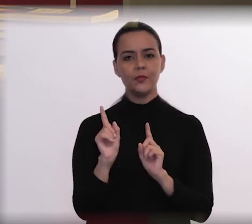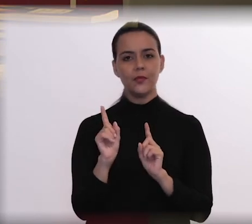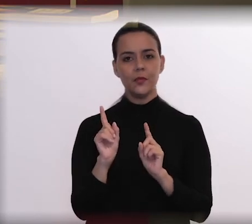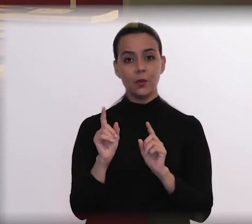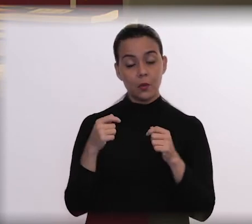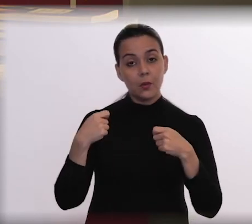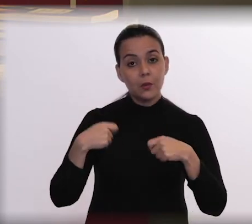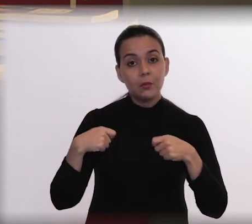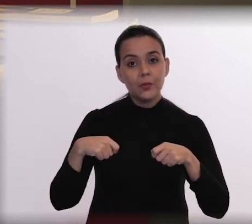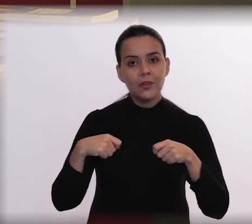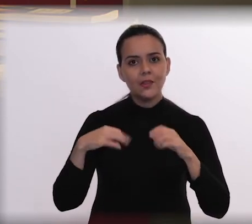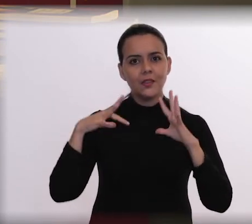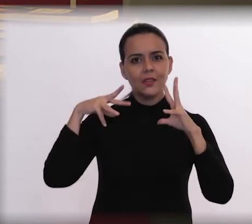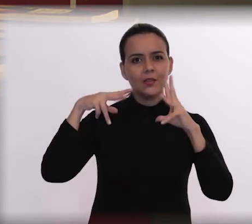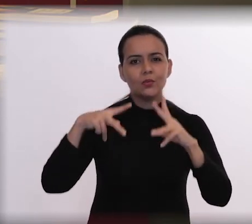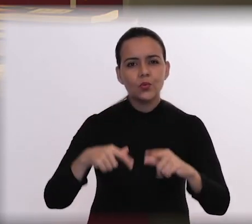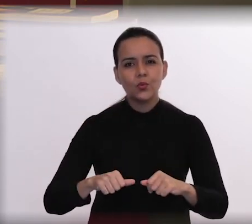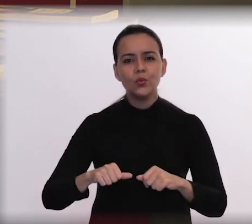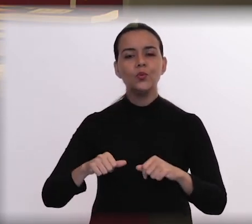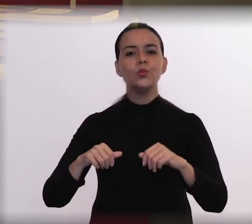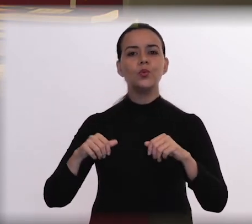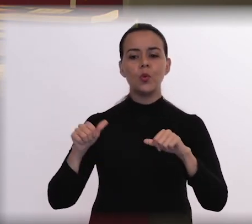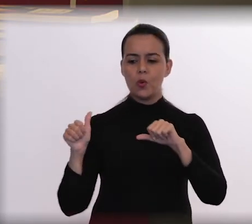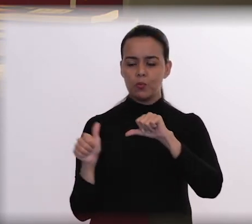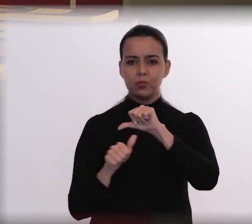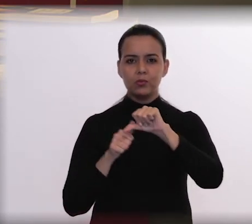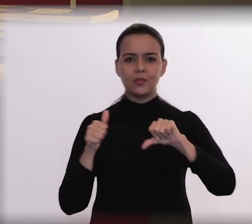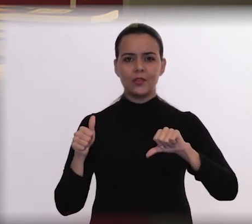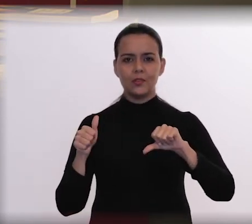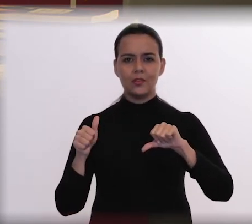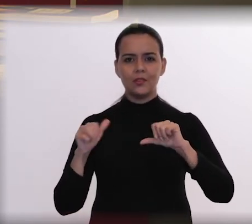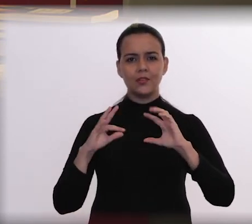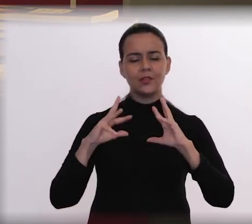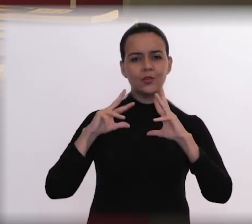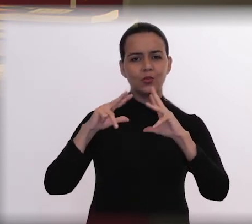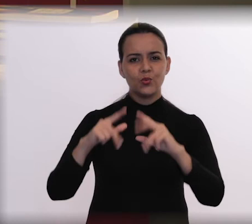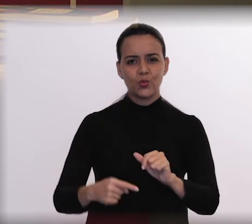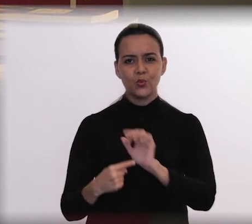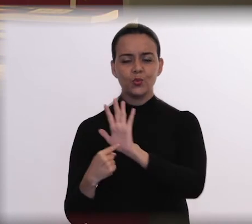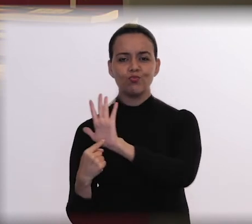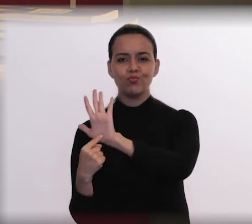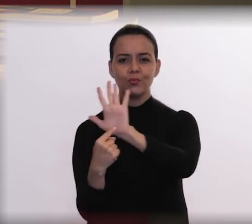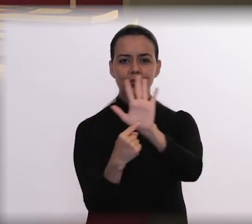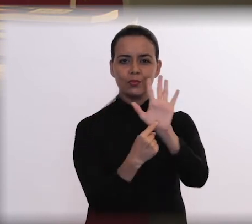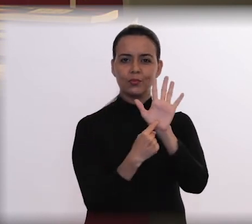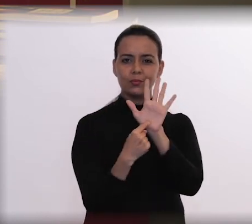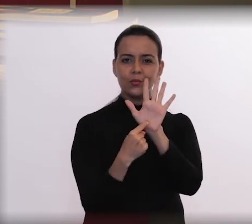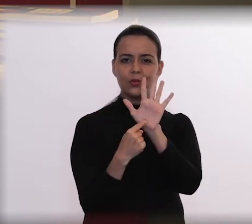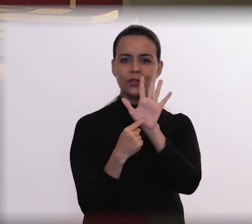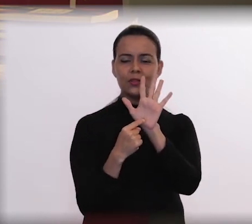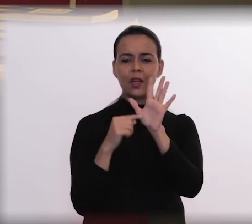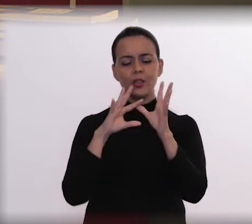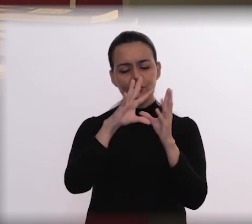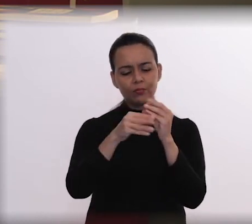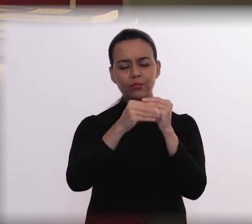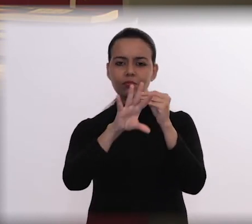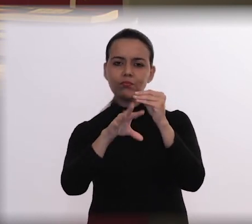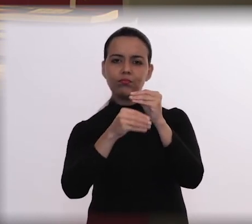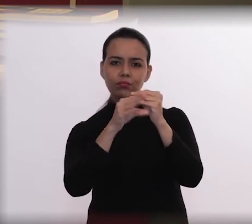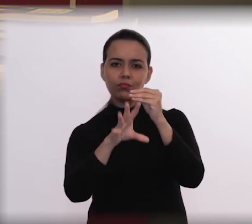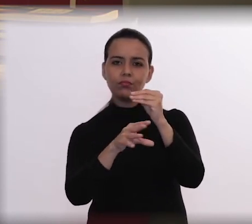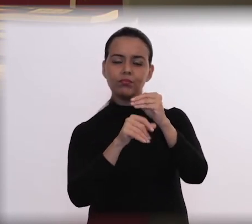não falaríamos desse modernismo, não é? Ele teria sido engolfado, não é, pelo modernismo internacional, né, já que ele não teria afirmado